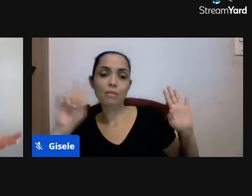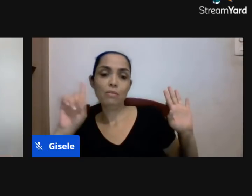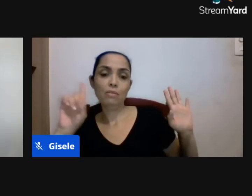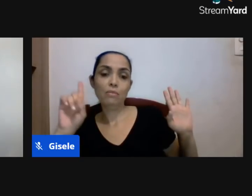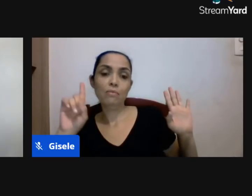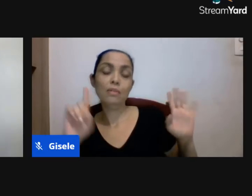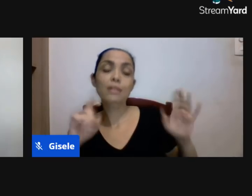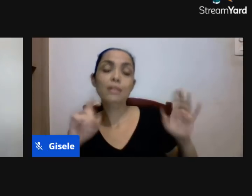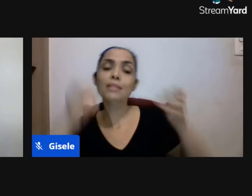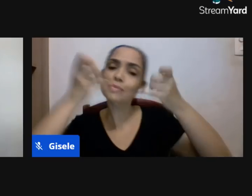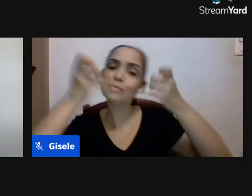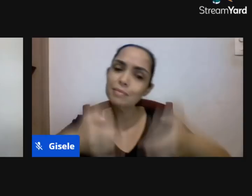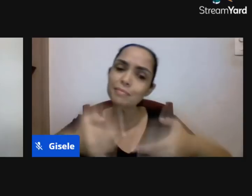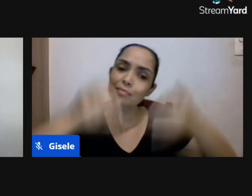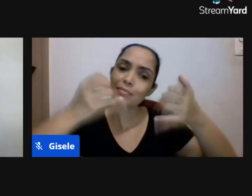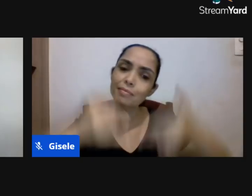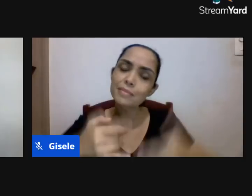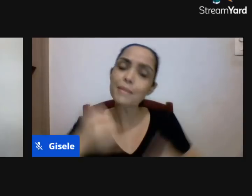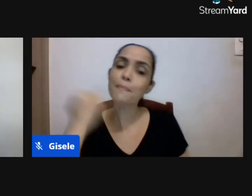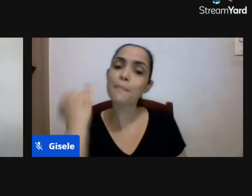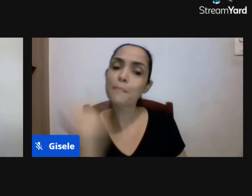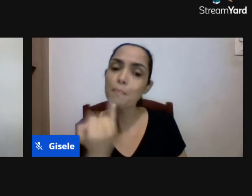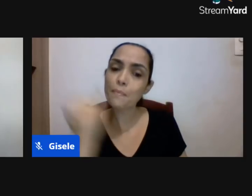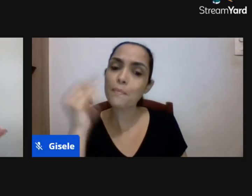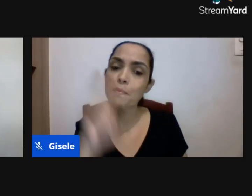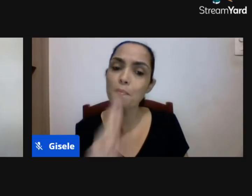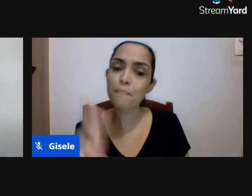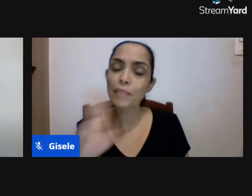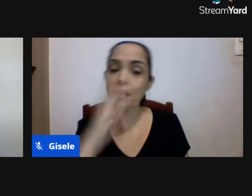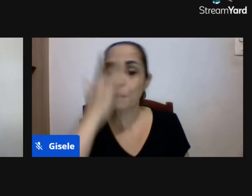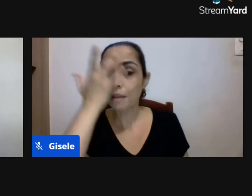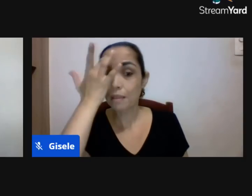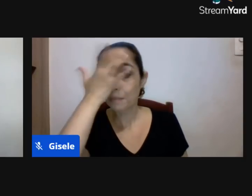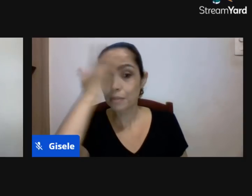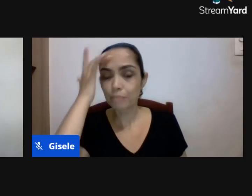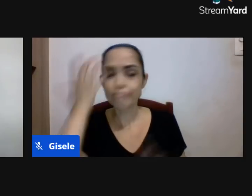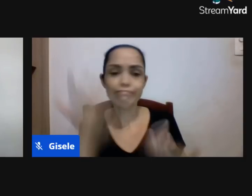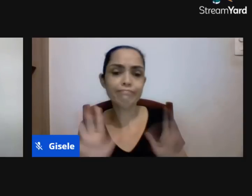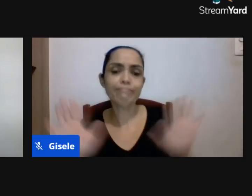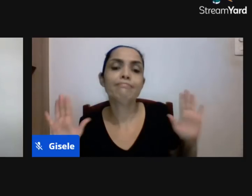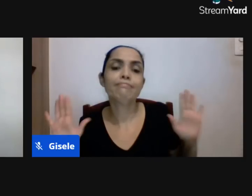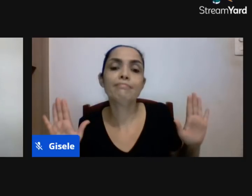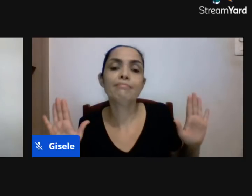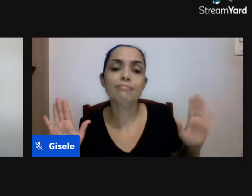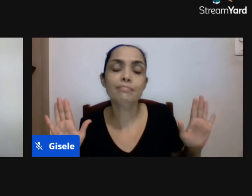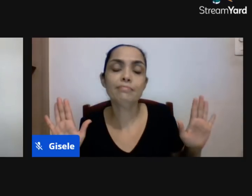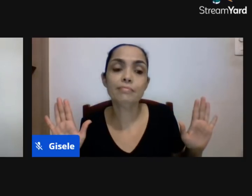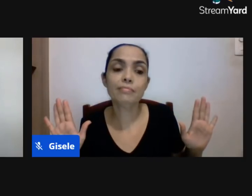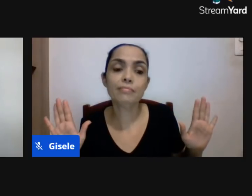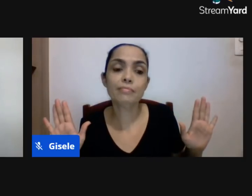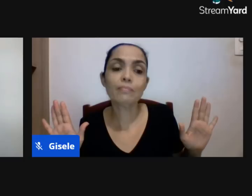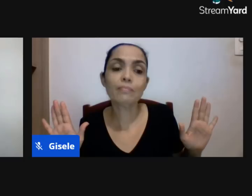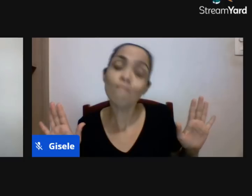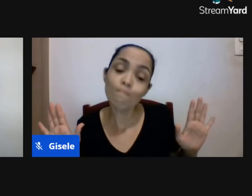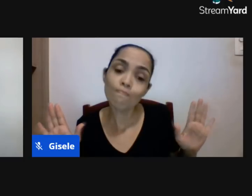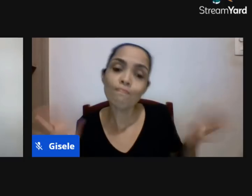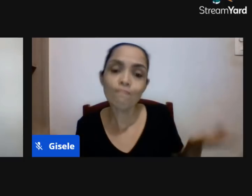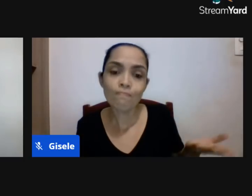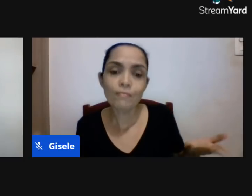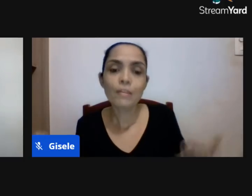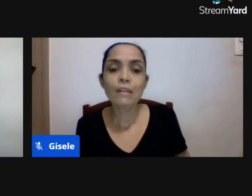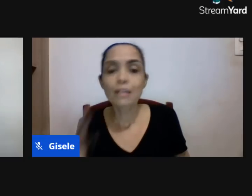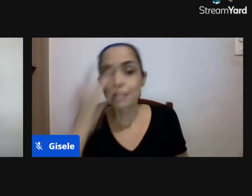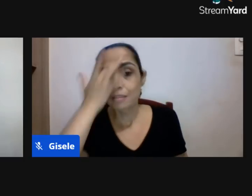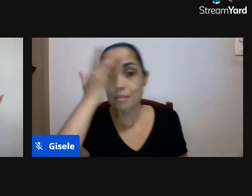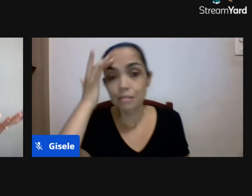gente explicando tudo isso, né? Mas aí é uma questão de que essa pessoa vai estar interferindo, né, no